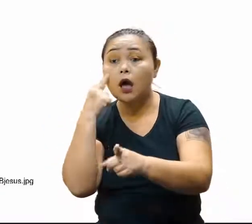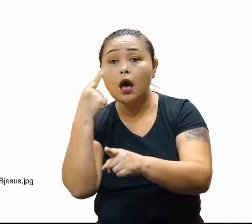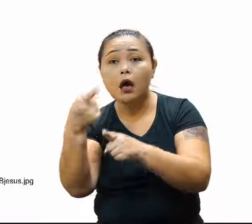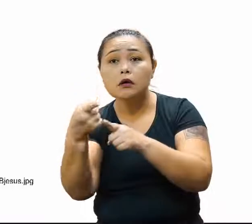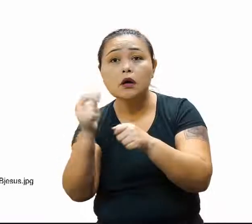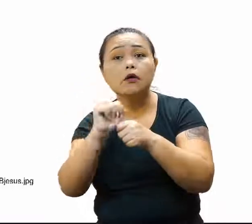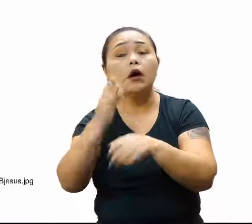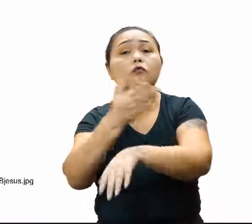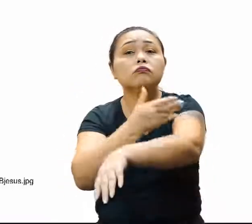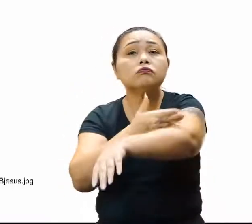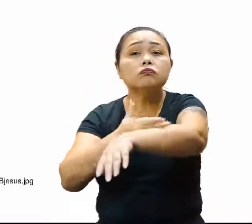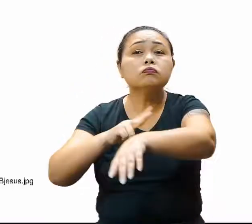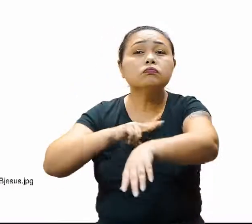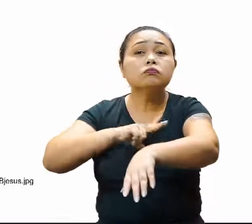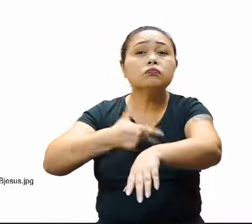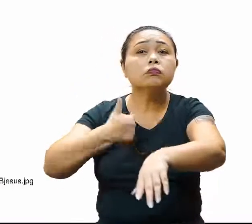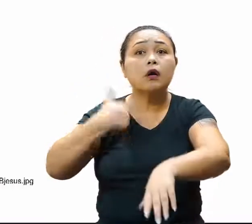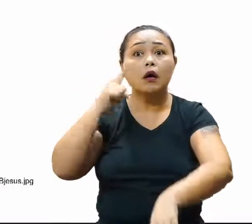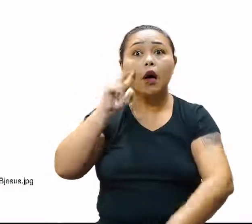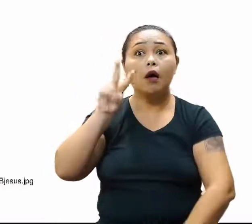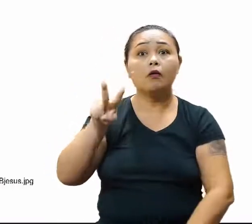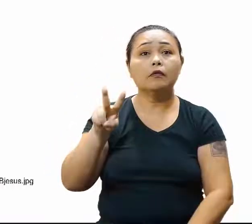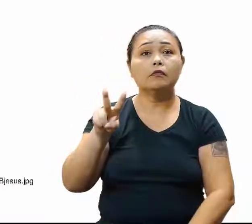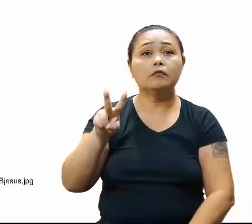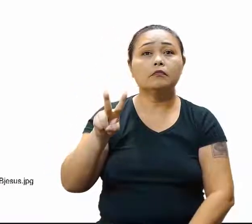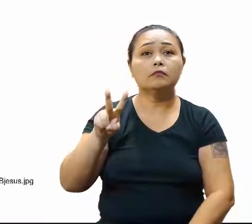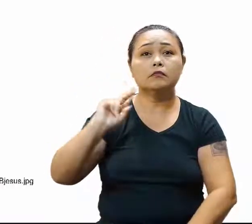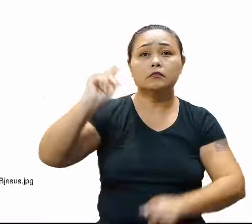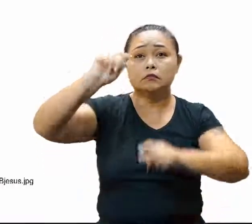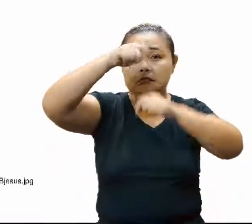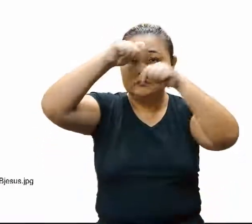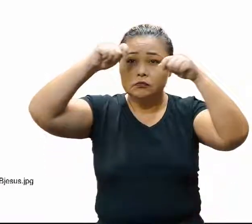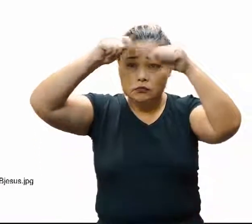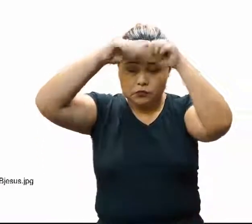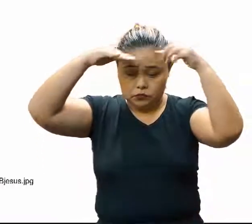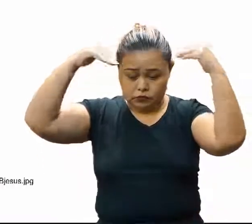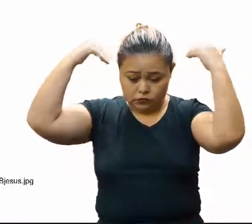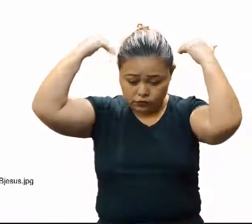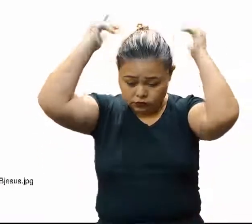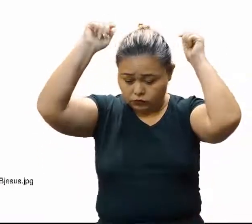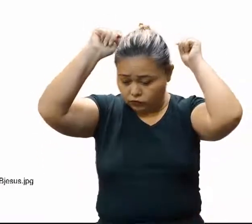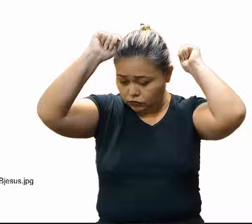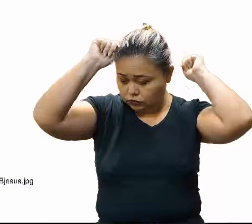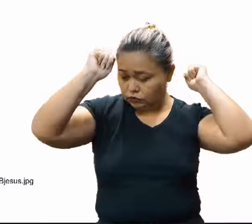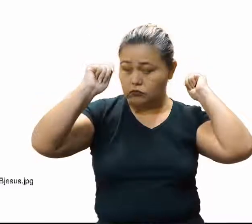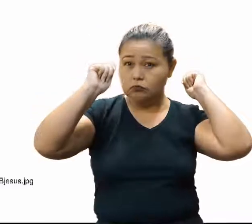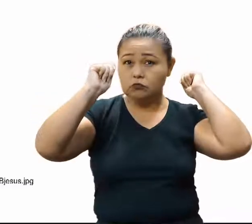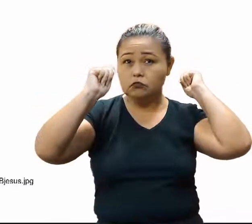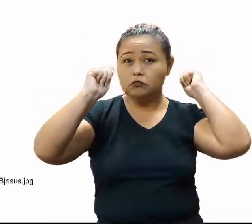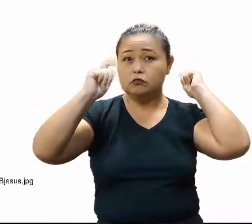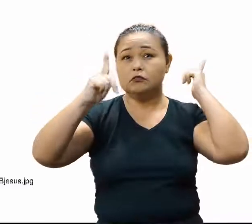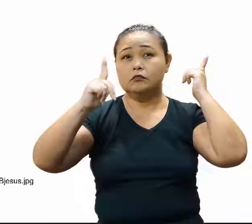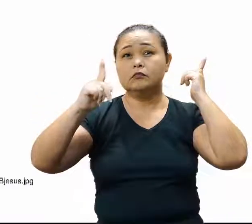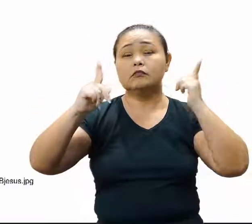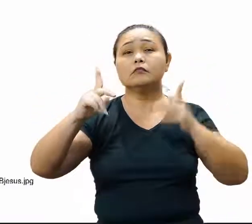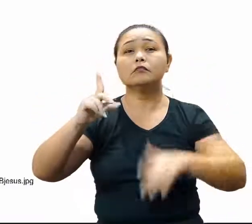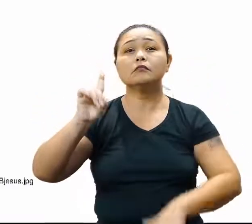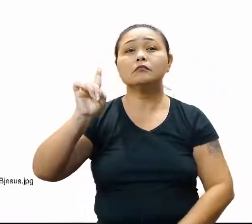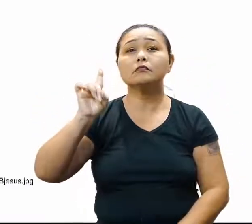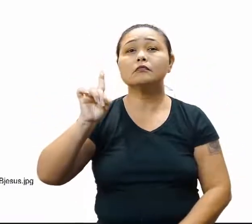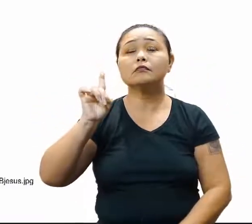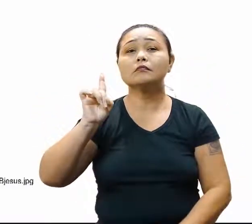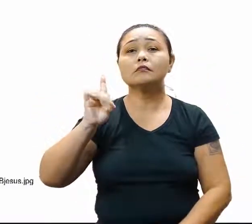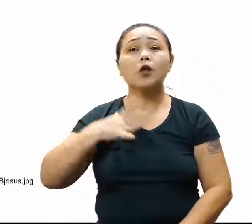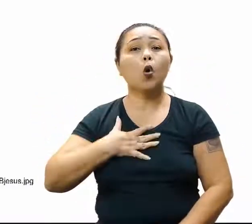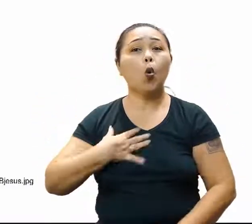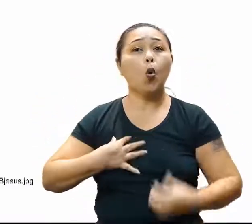português. Quando, o chapelão que eles usam na cabeça, o tipo de